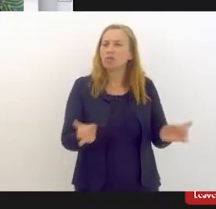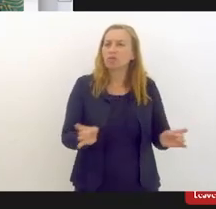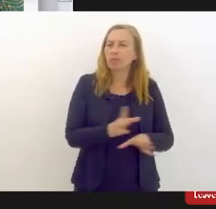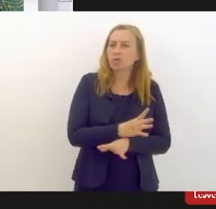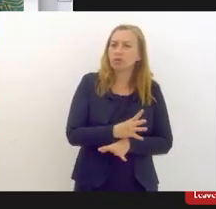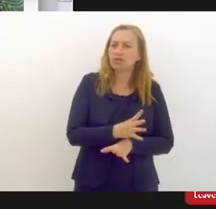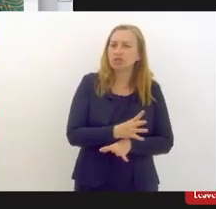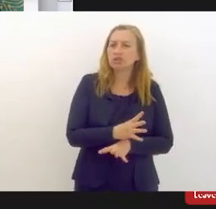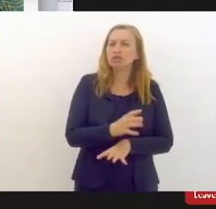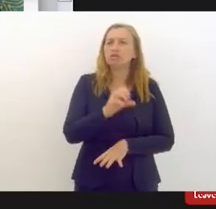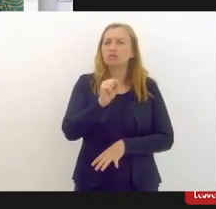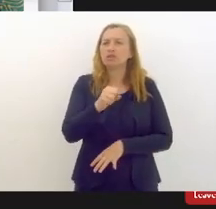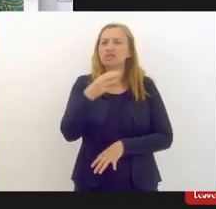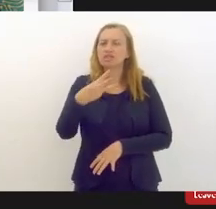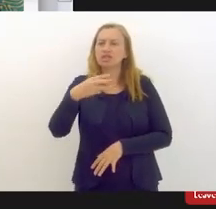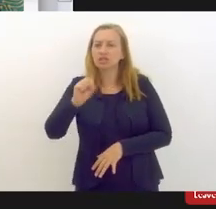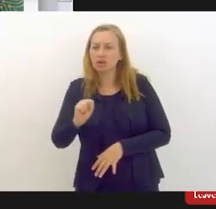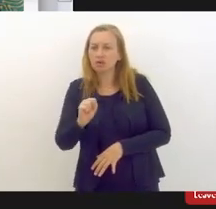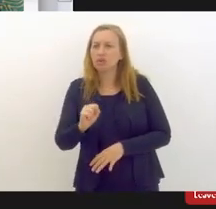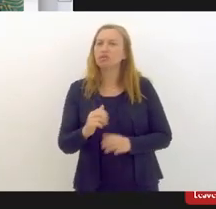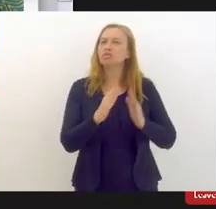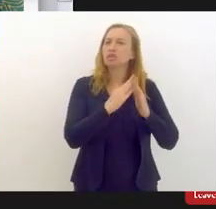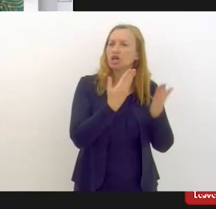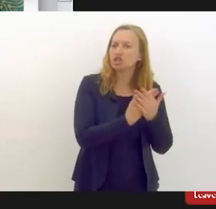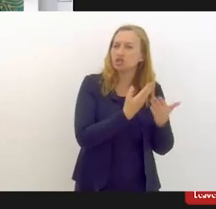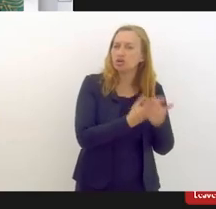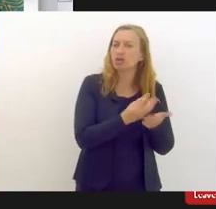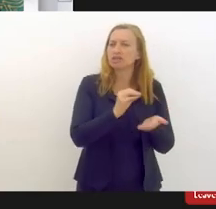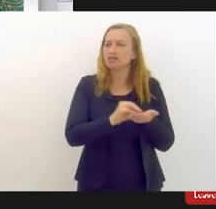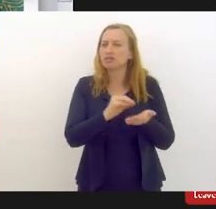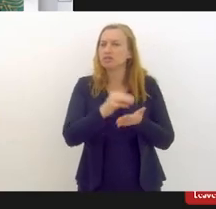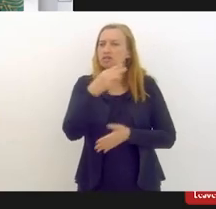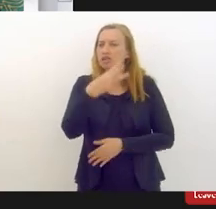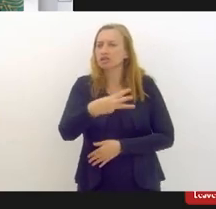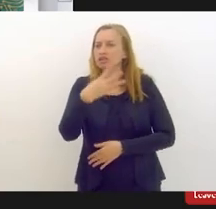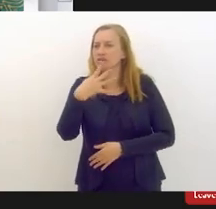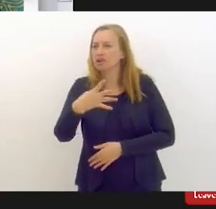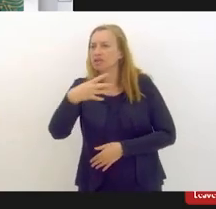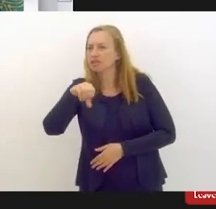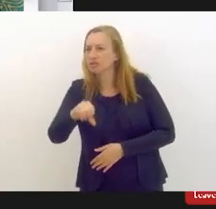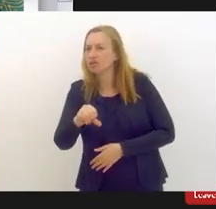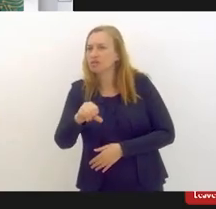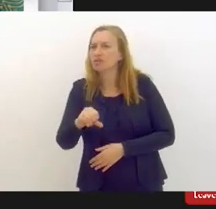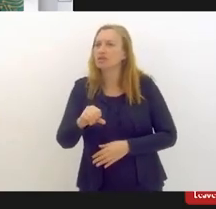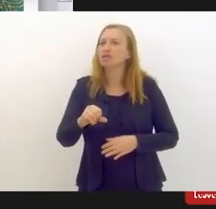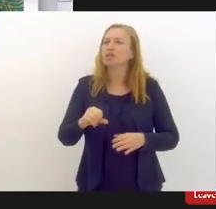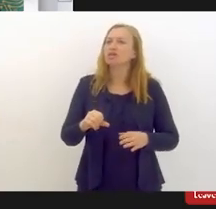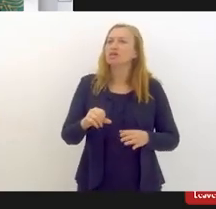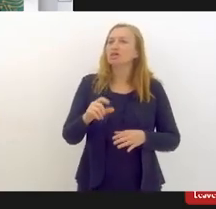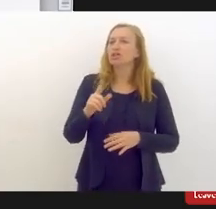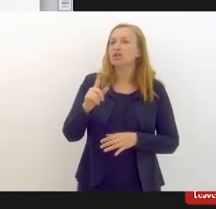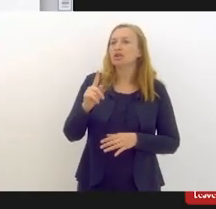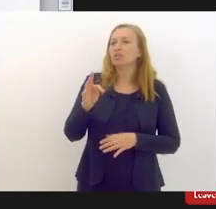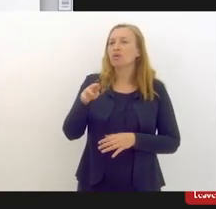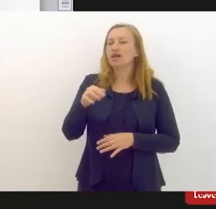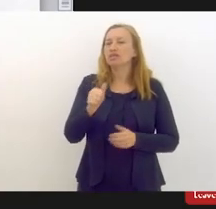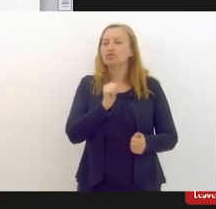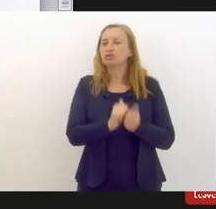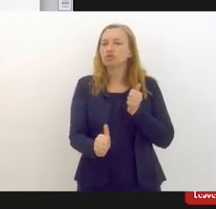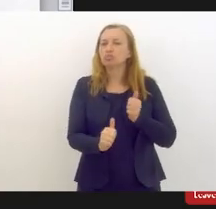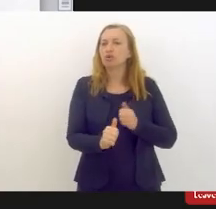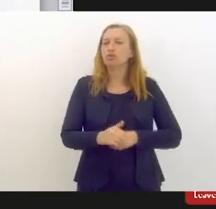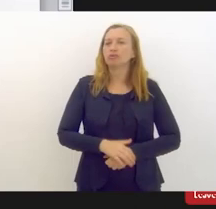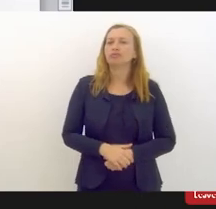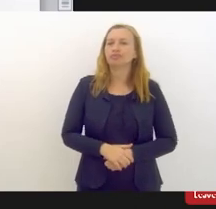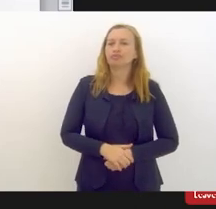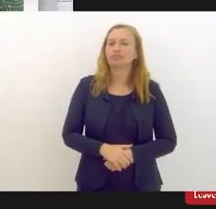158 no total. Escolas com laboratório de ciência, 562 escolas. Para a